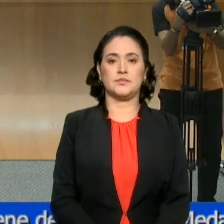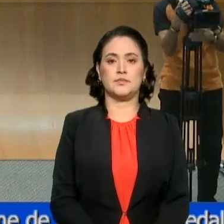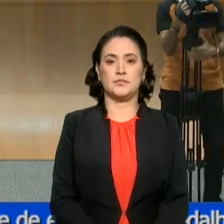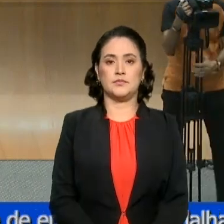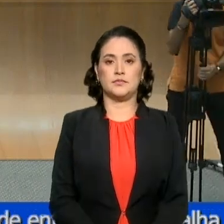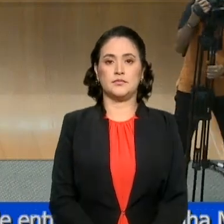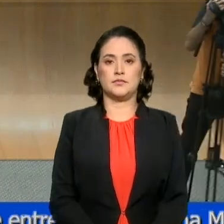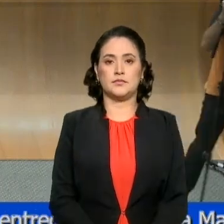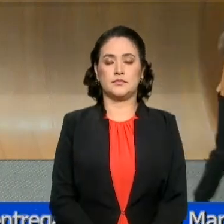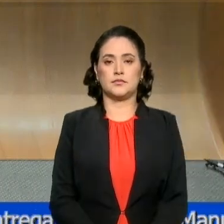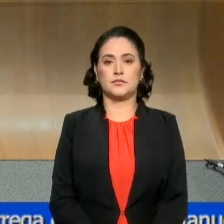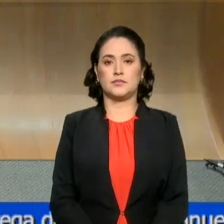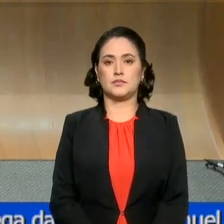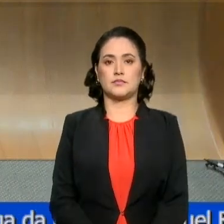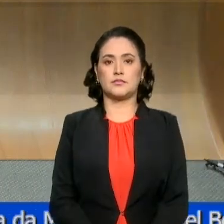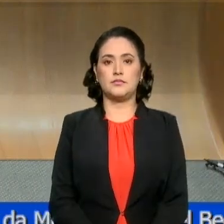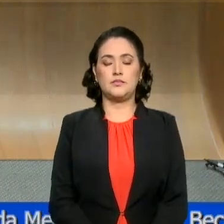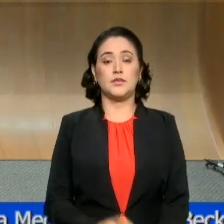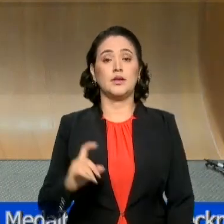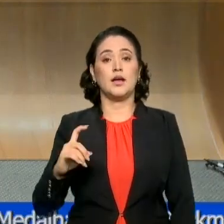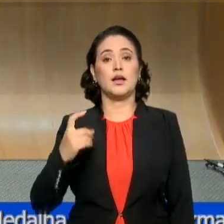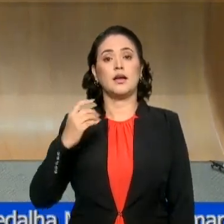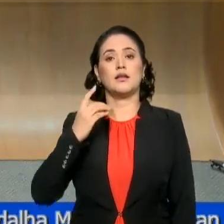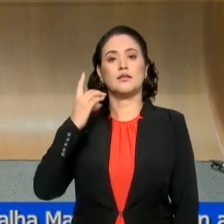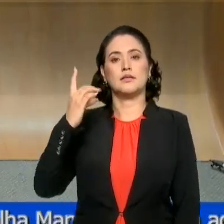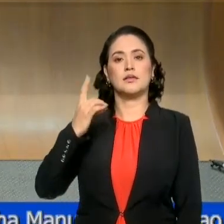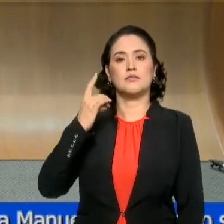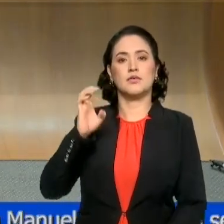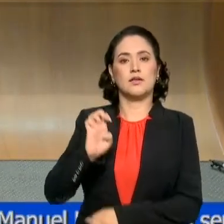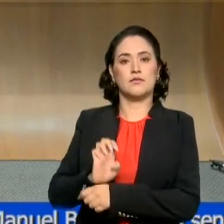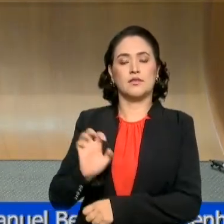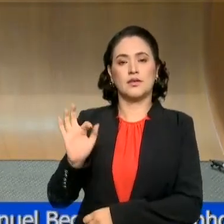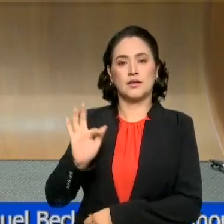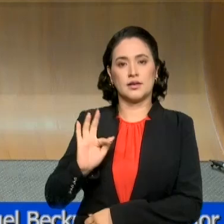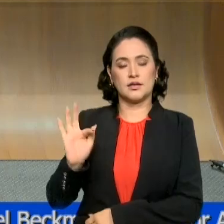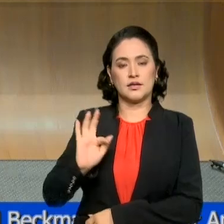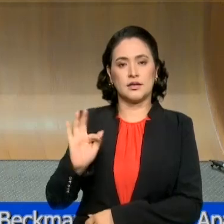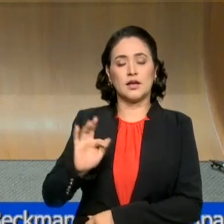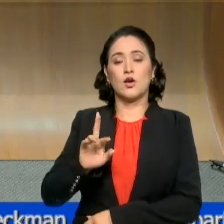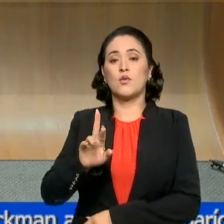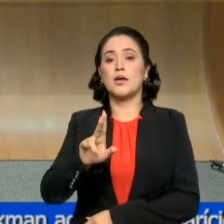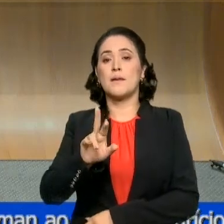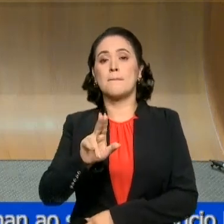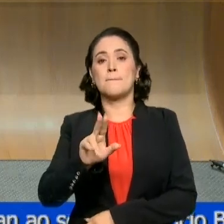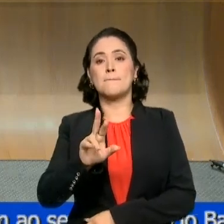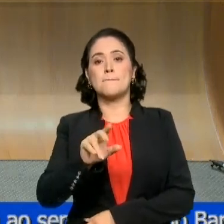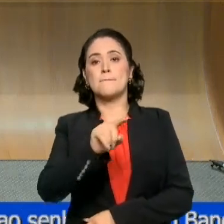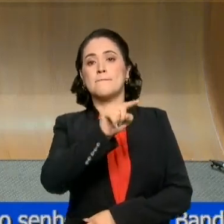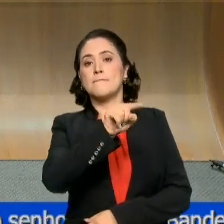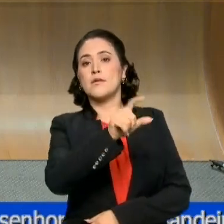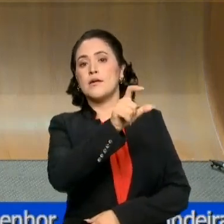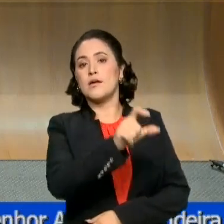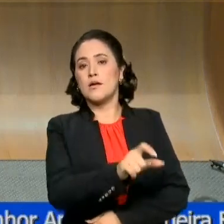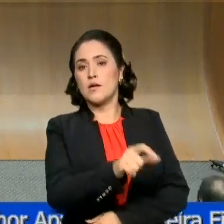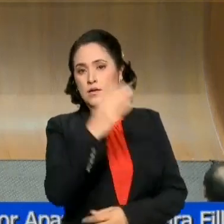O ex-deputado estadual e federal, irmão do homenageado, senhor César Bandeira.